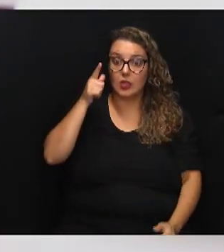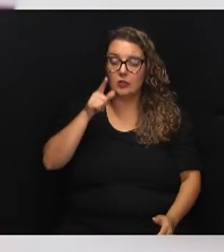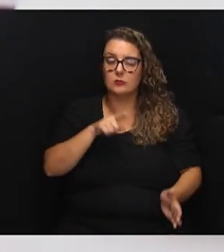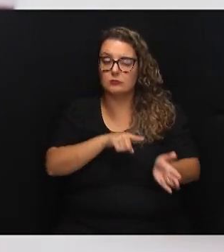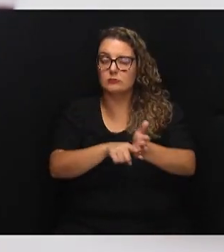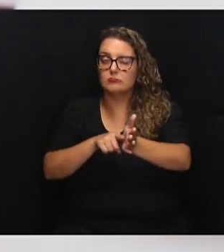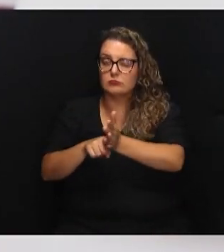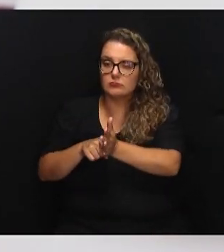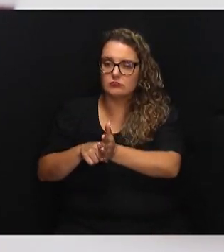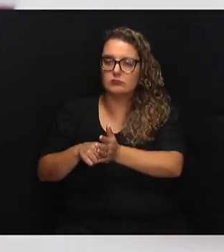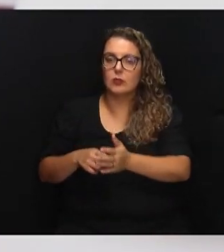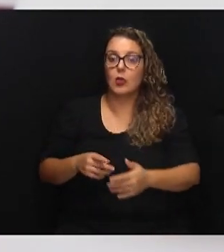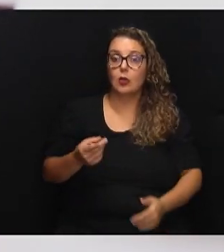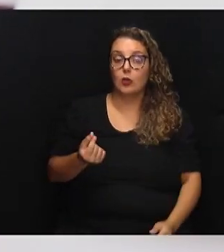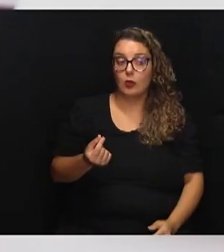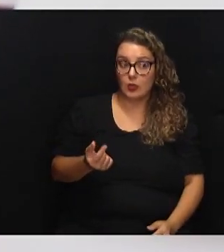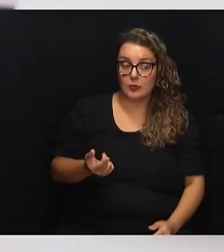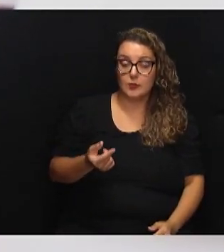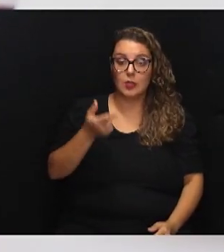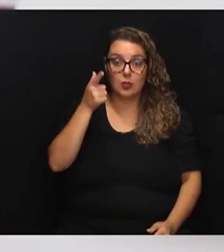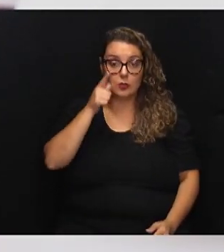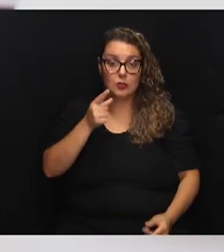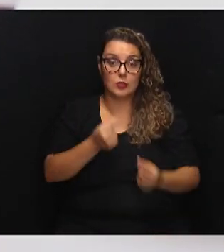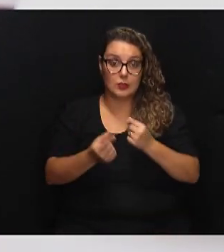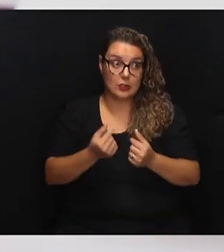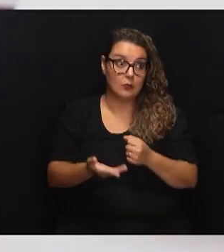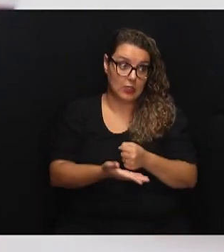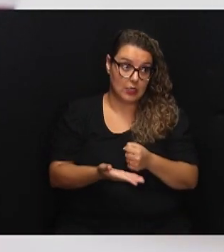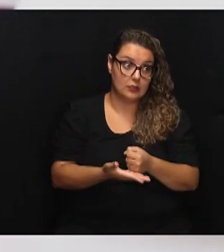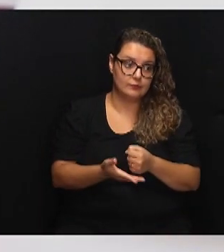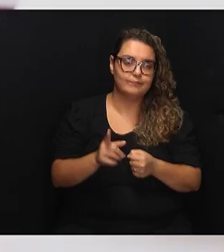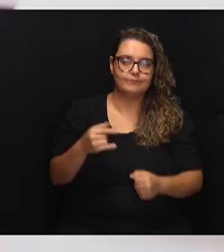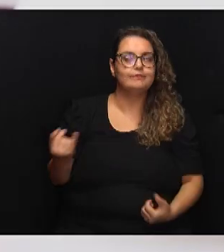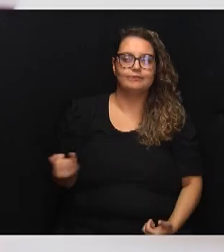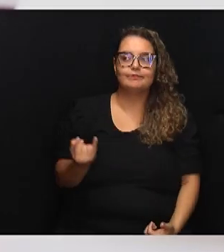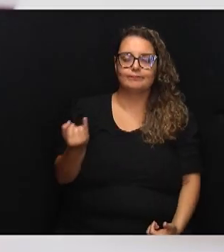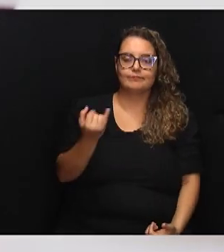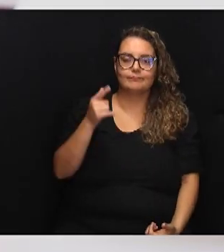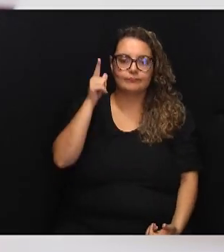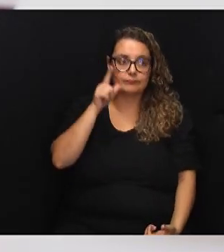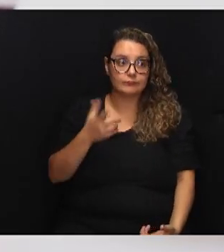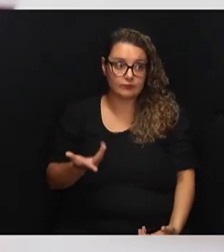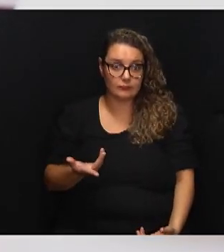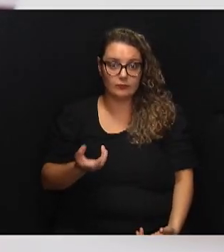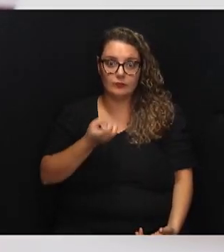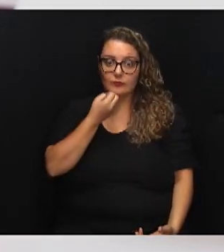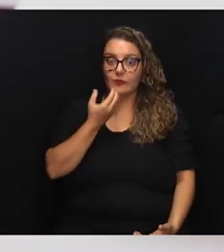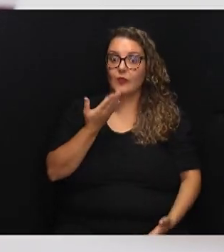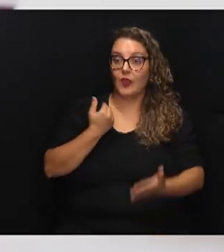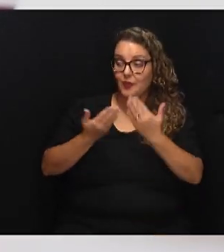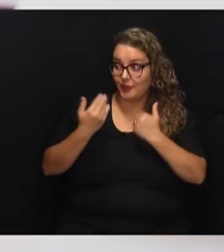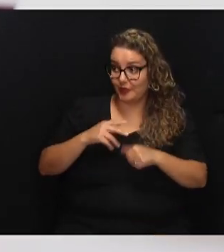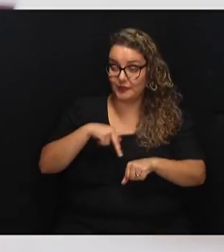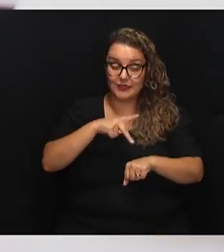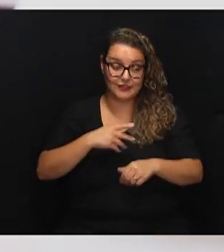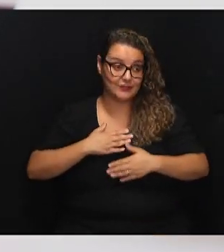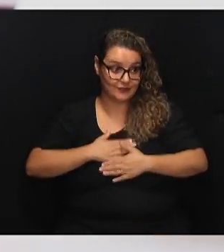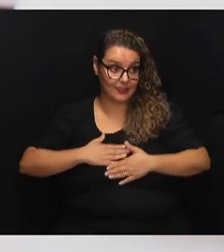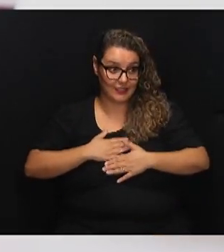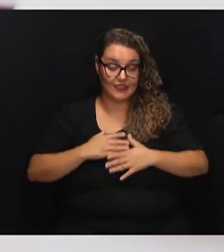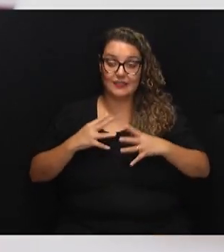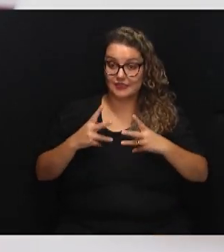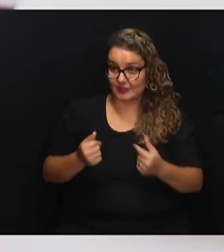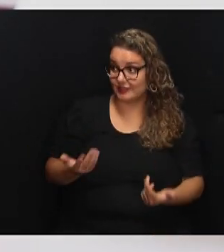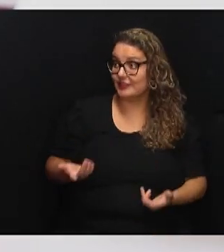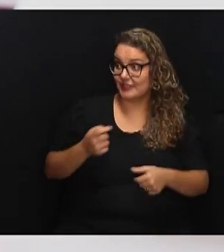os preços para definir esse orçamento base, vai ser essencial para eu conseguir fazer um bom almoço de Páscoa, que vai agradar todo mundo, né?